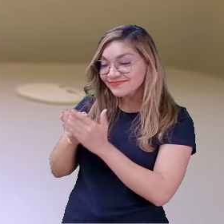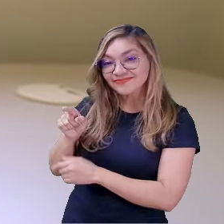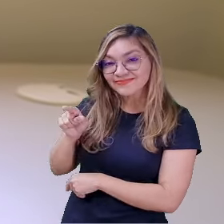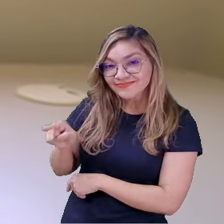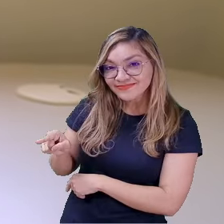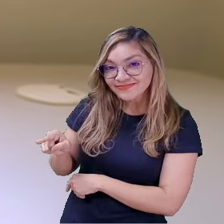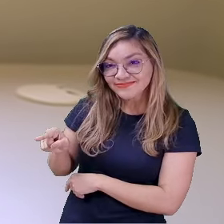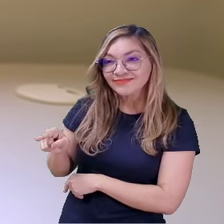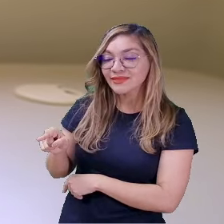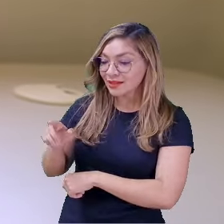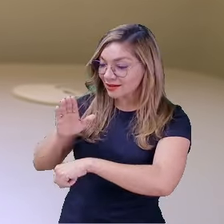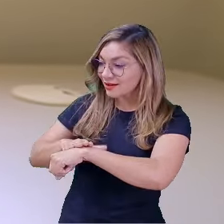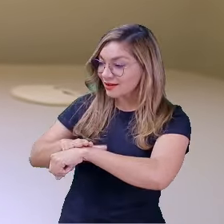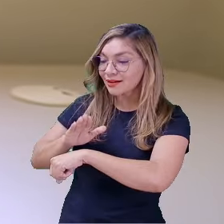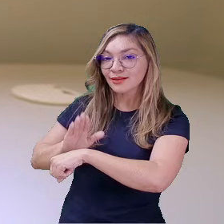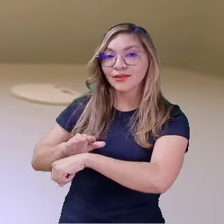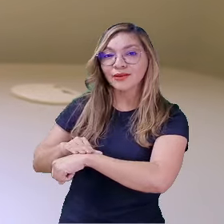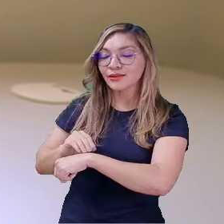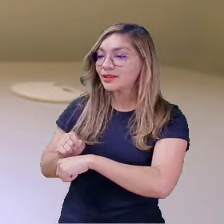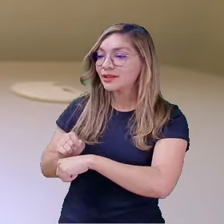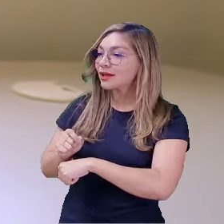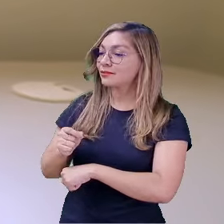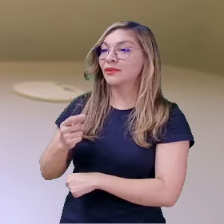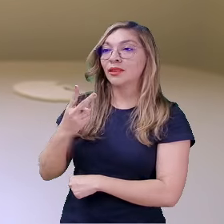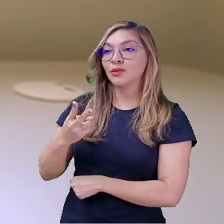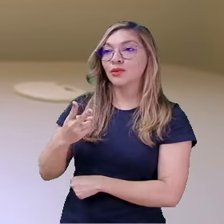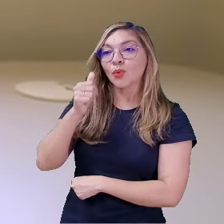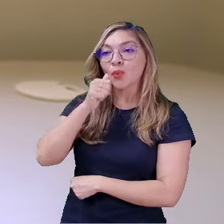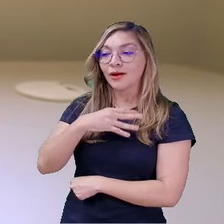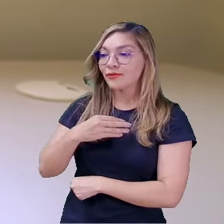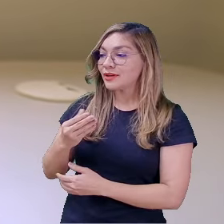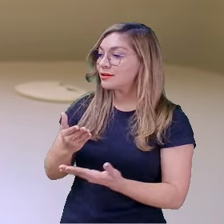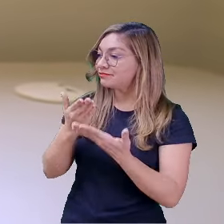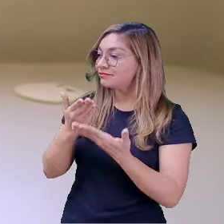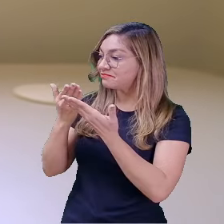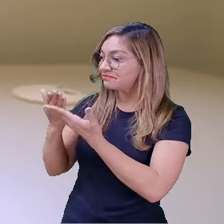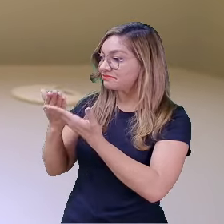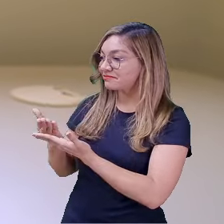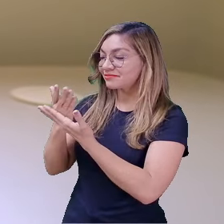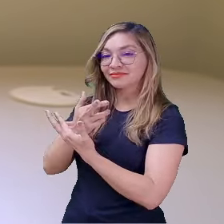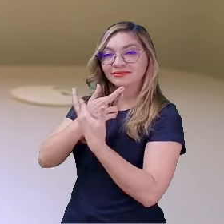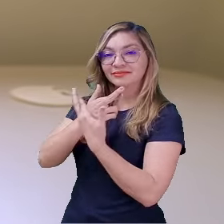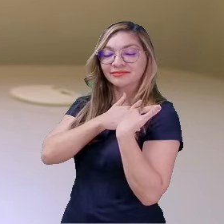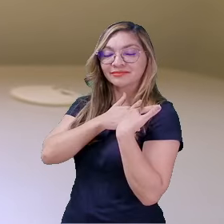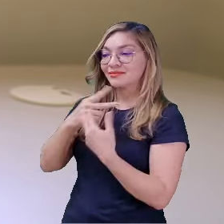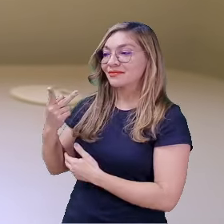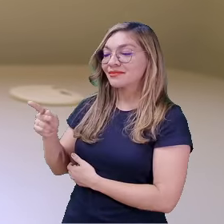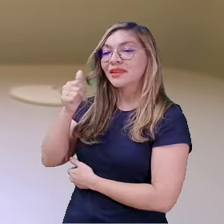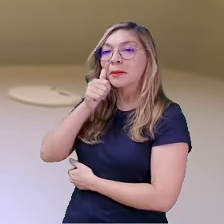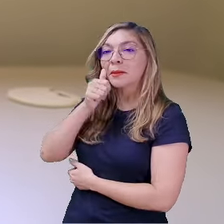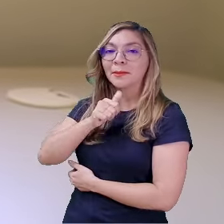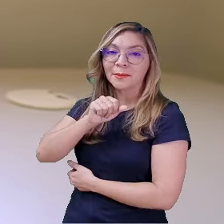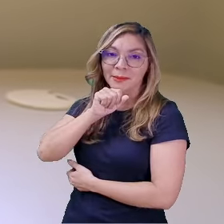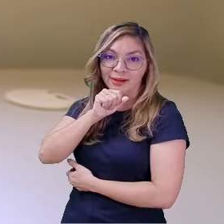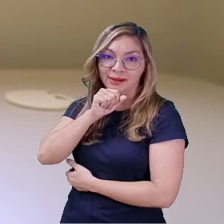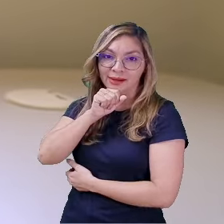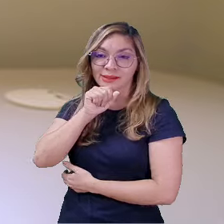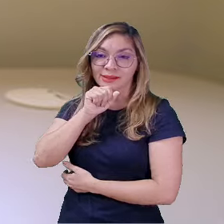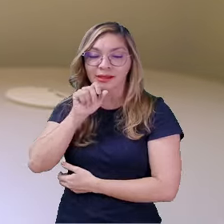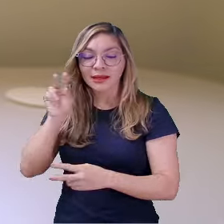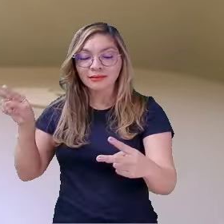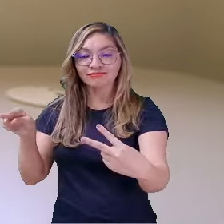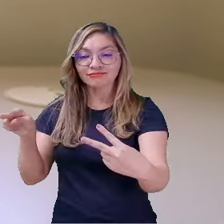nesse momento ele está dizendo: minhas filhas vão ficar nesse momento sob a responsabilidade da minha mãe. Foi quando ela olhou para o